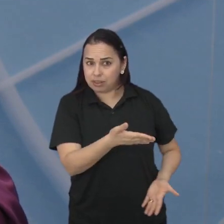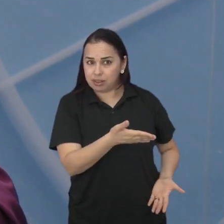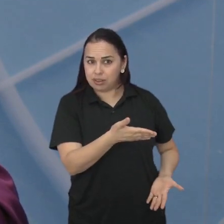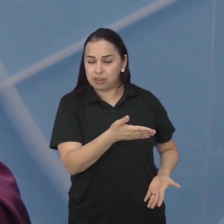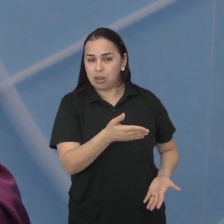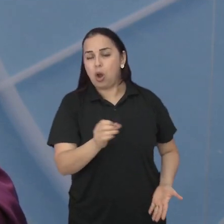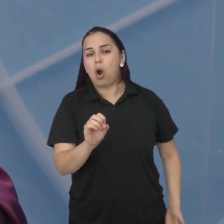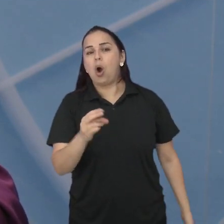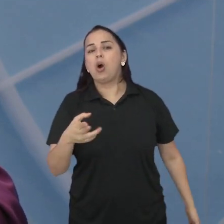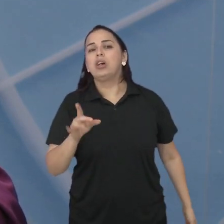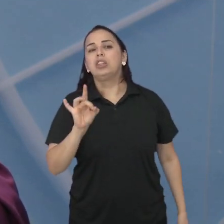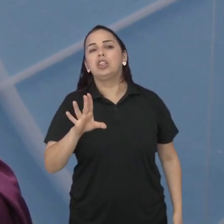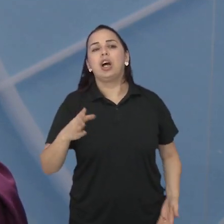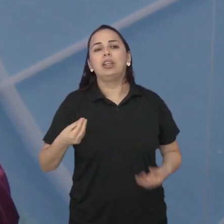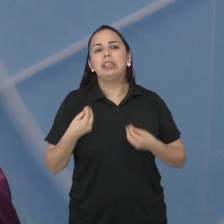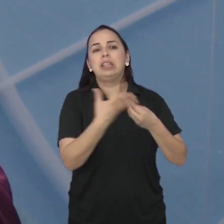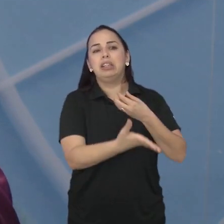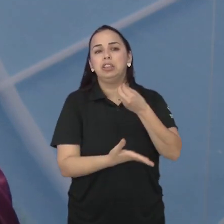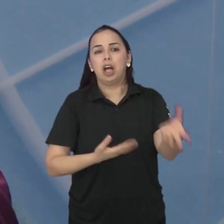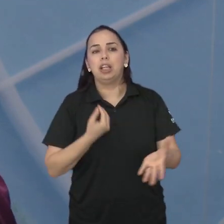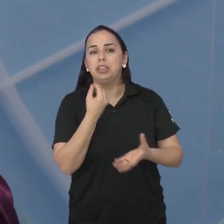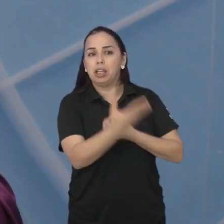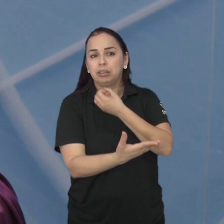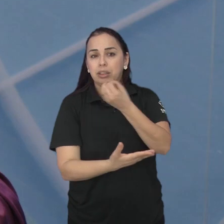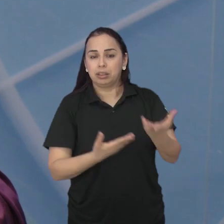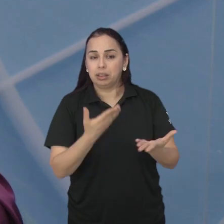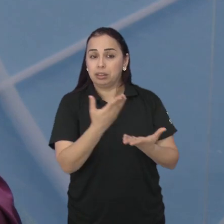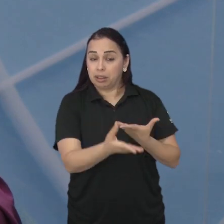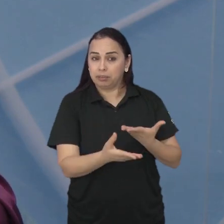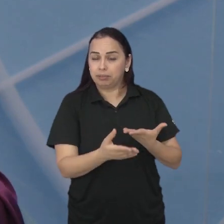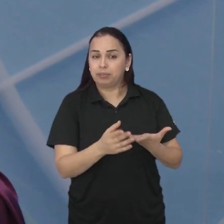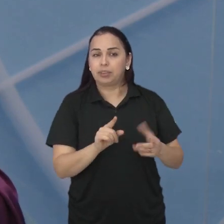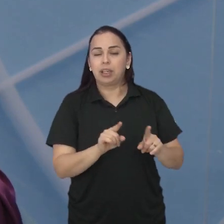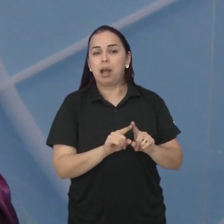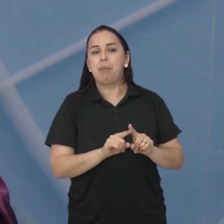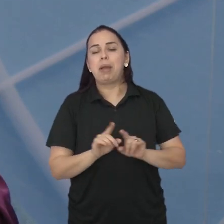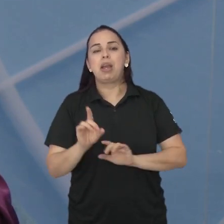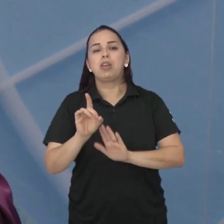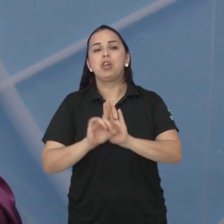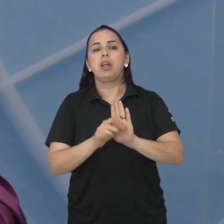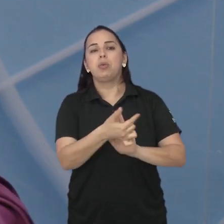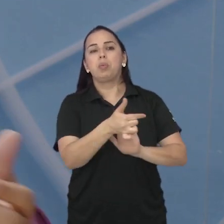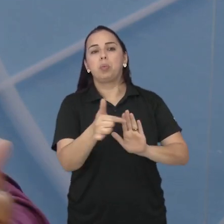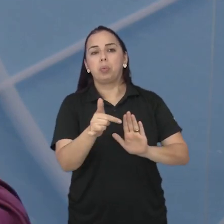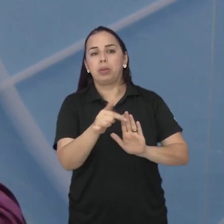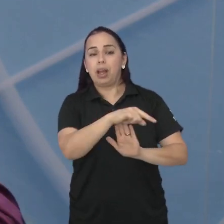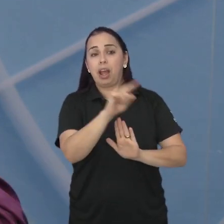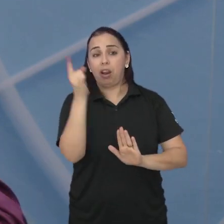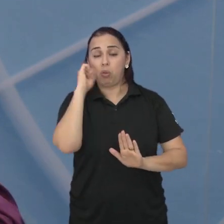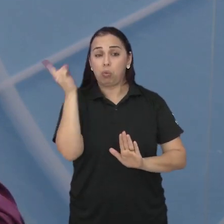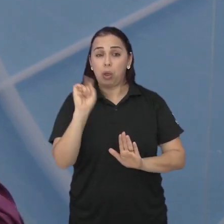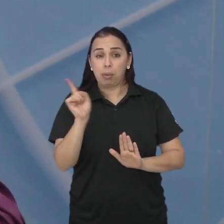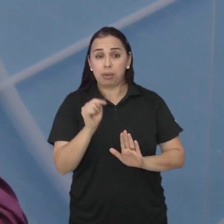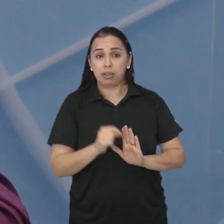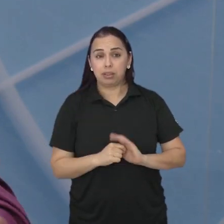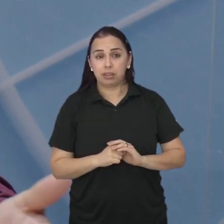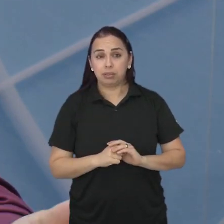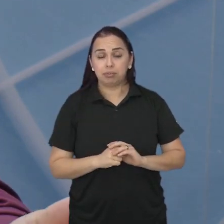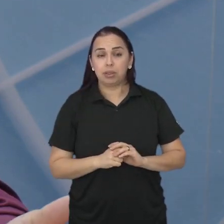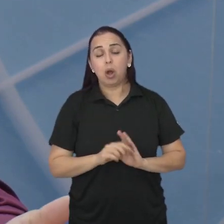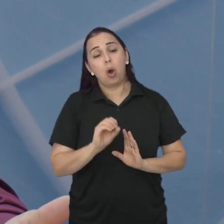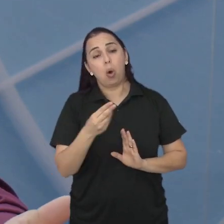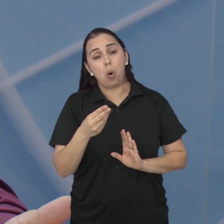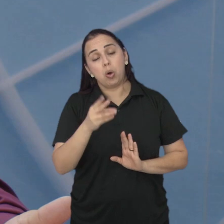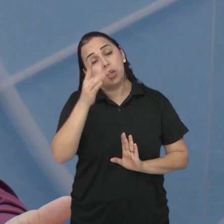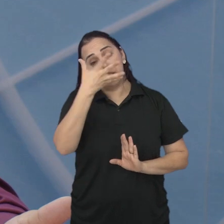só encobrindo ali toda aquela violação, aqueles direitos, às vezes que a pessoa nem sabe que tem. Ou tem e